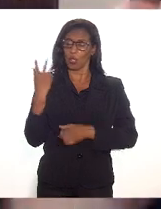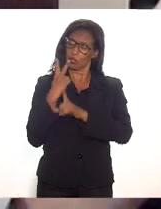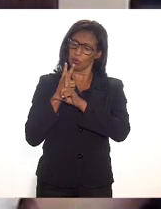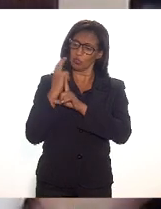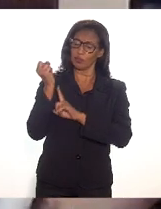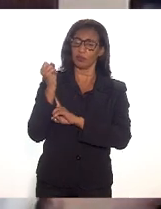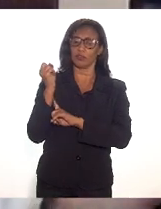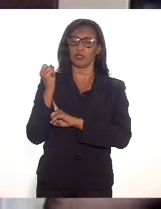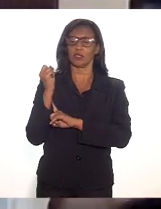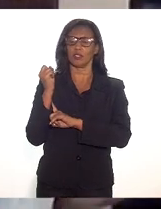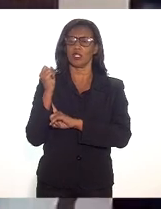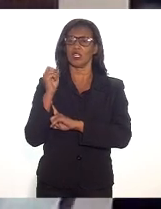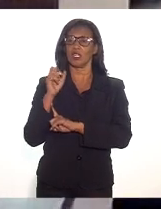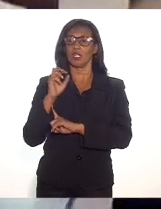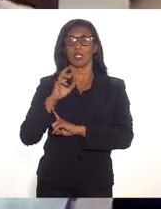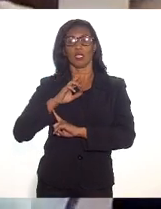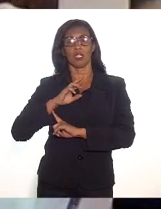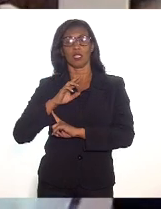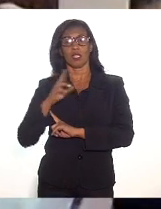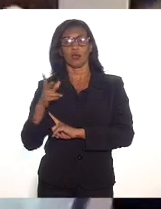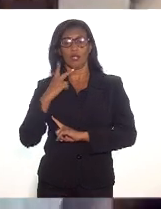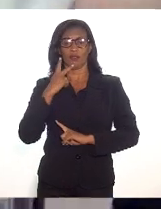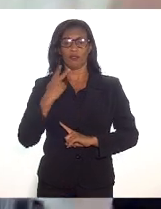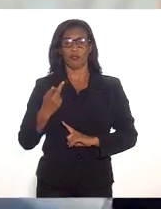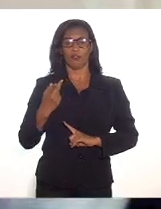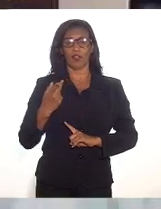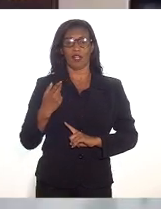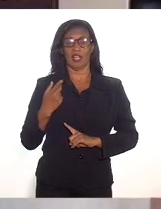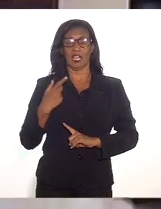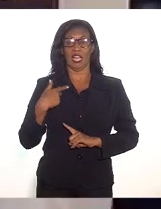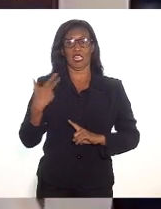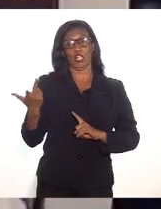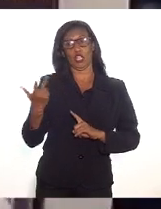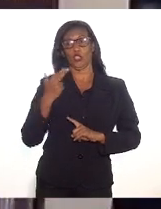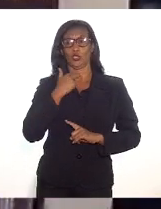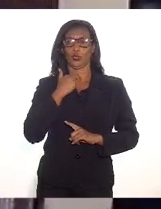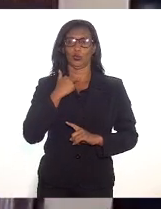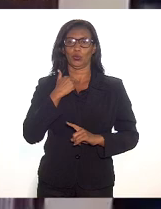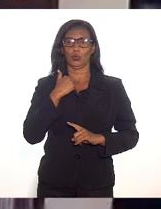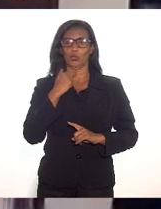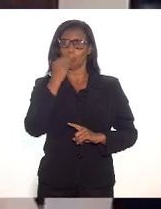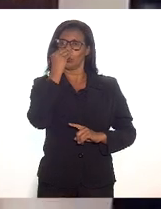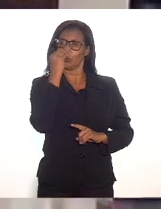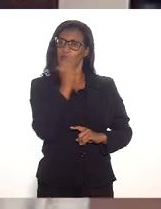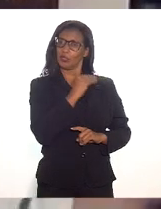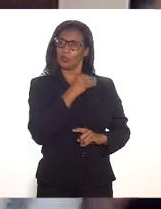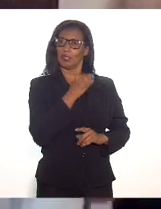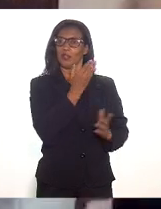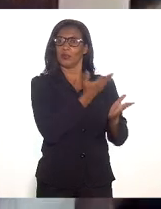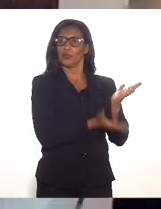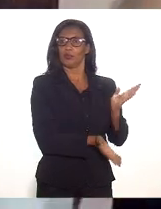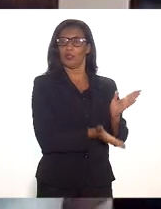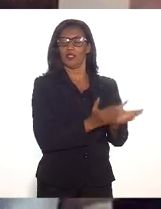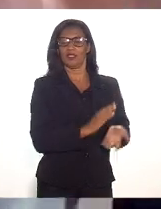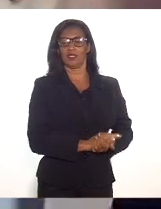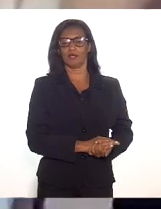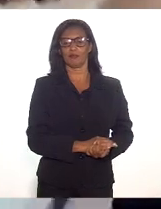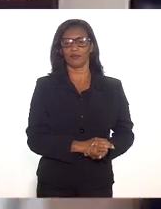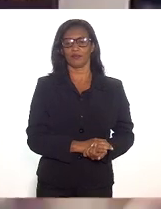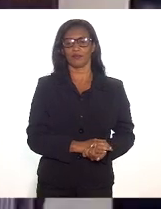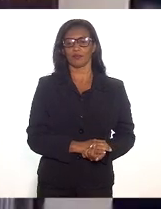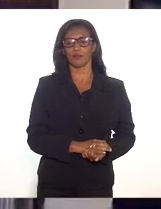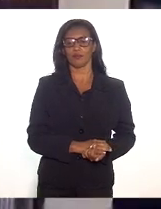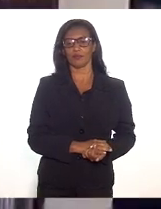daí não significa que você deva demonizar os perdedores. Não. Os perdedores que...